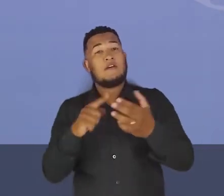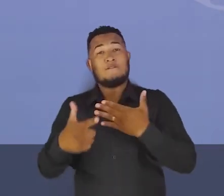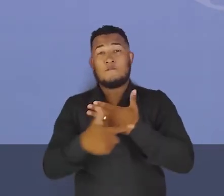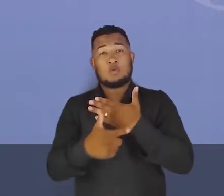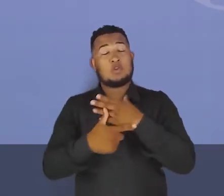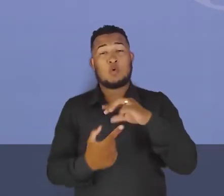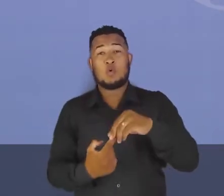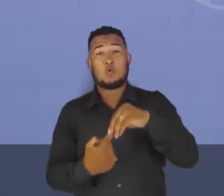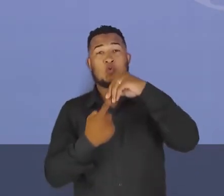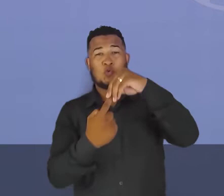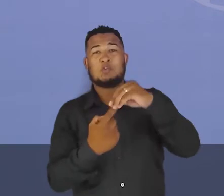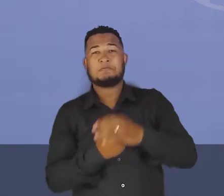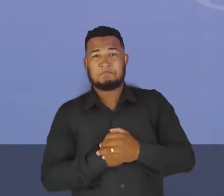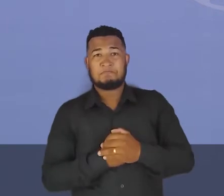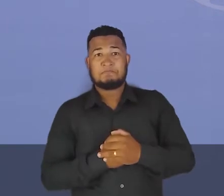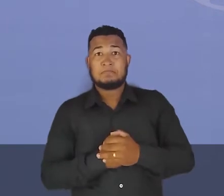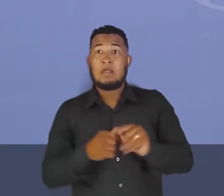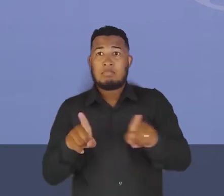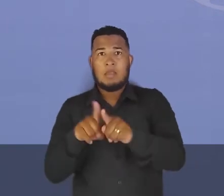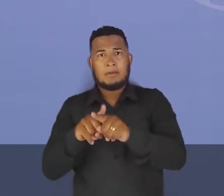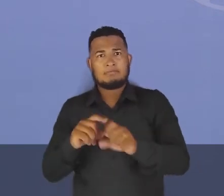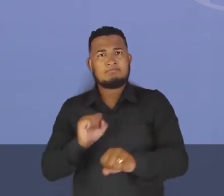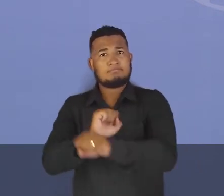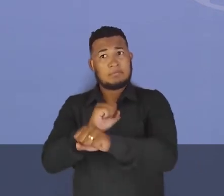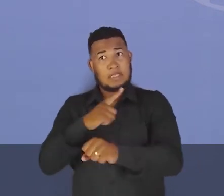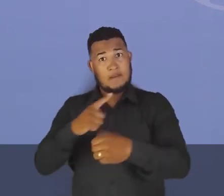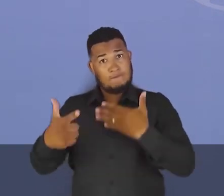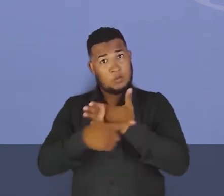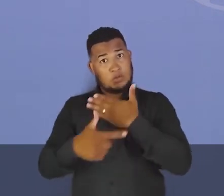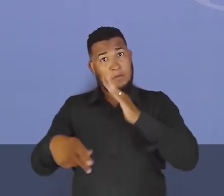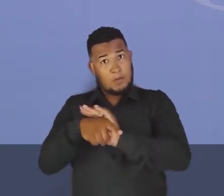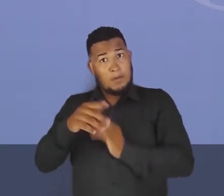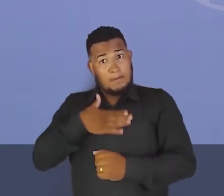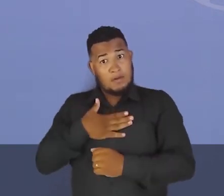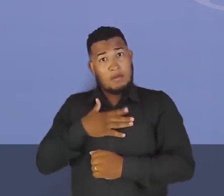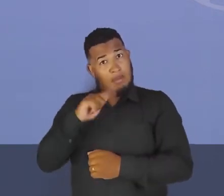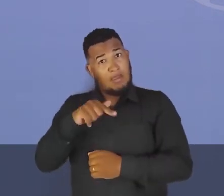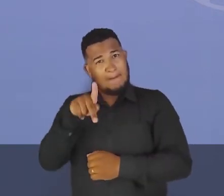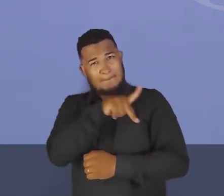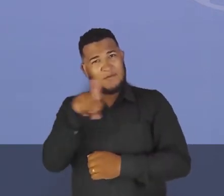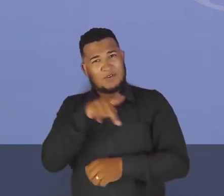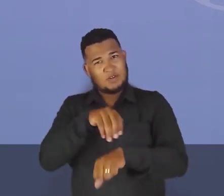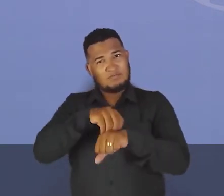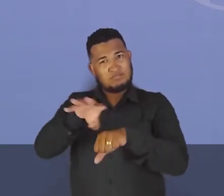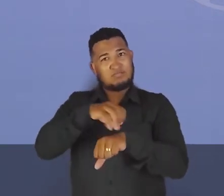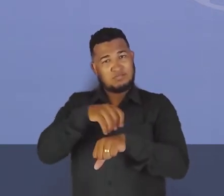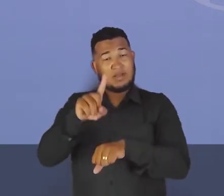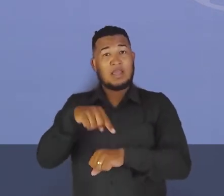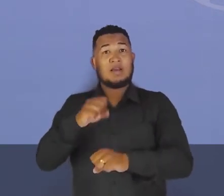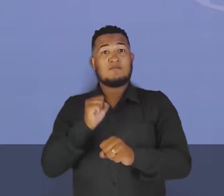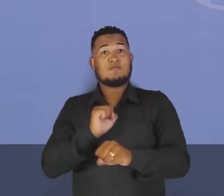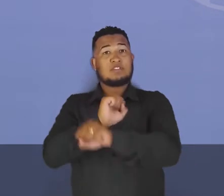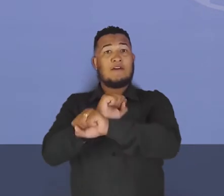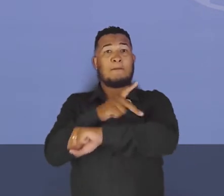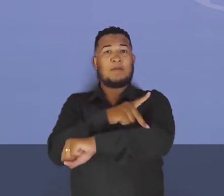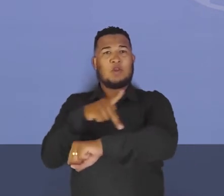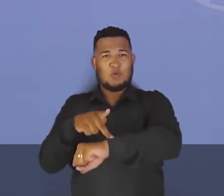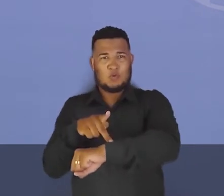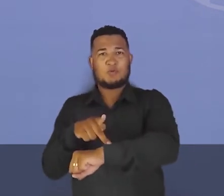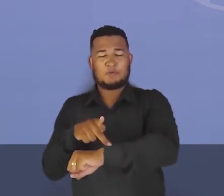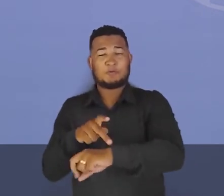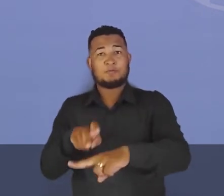função deles. Escravos que, inclusive, exerciam a minha função agora, a função de professor, o escravo pedagogo. Então havia